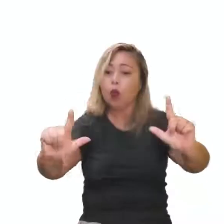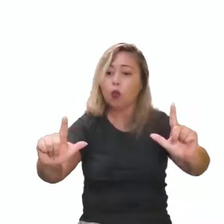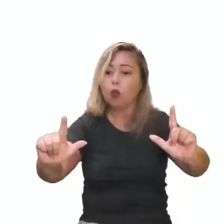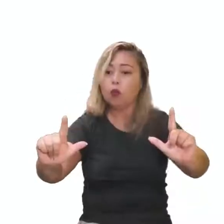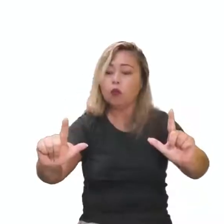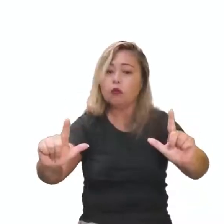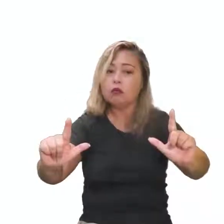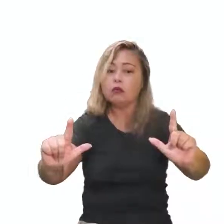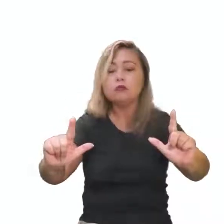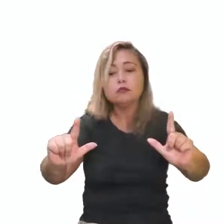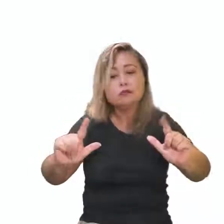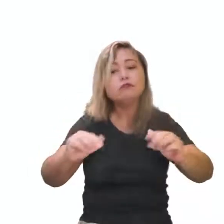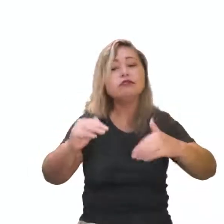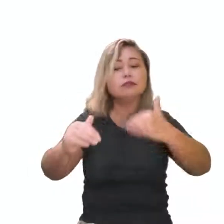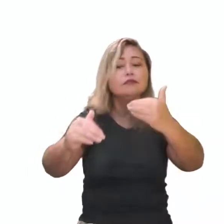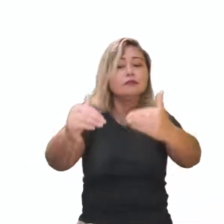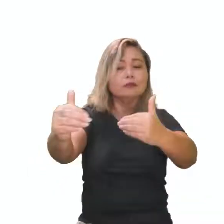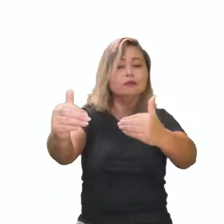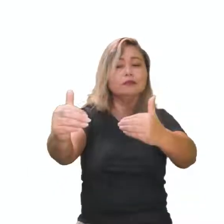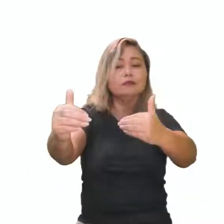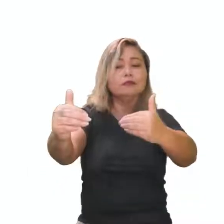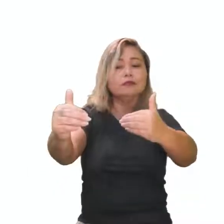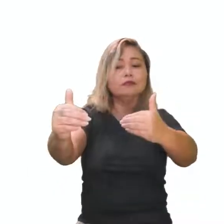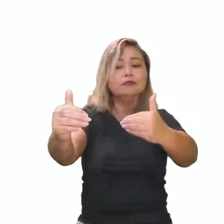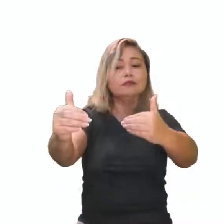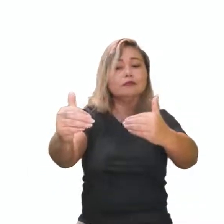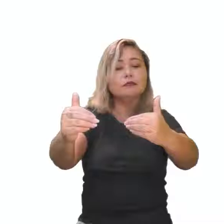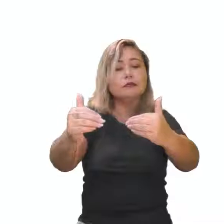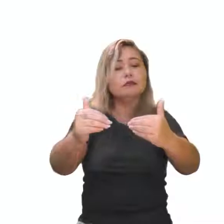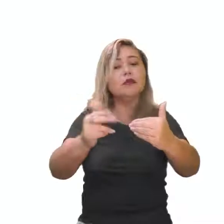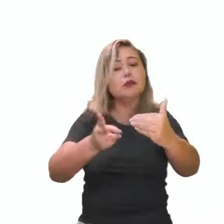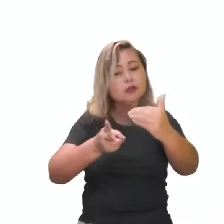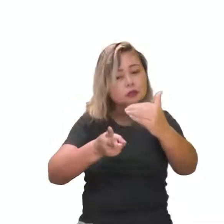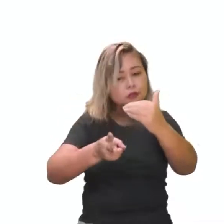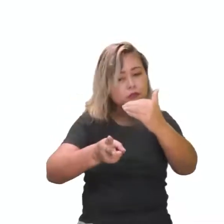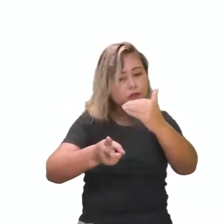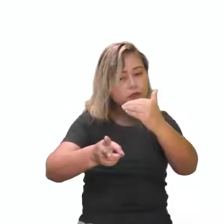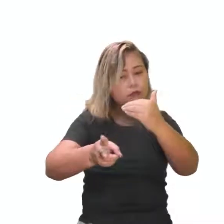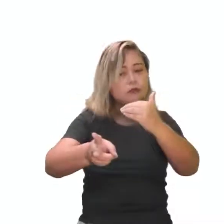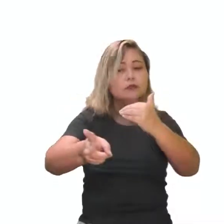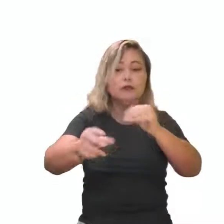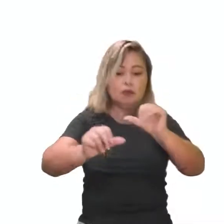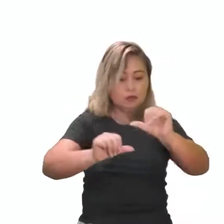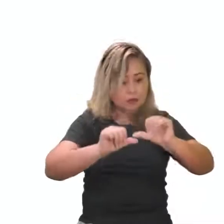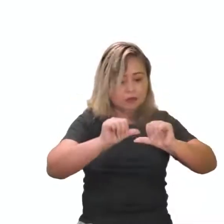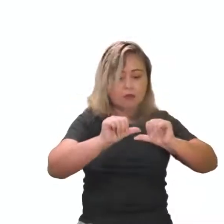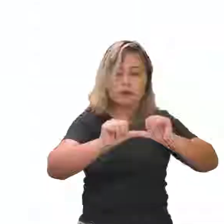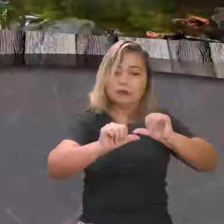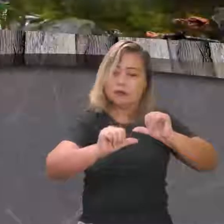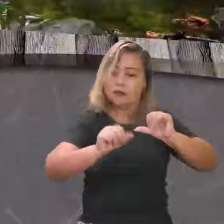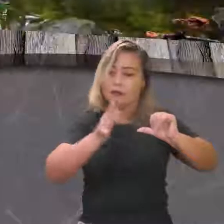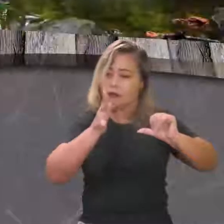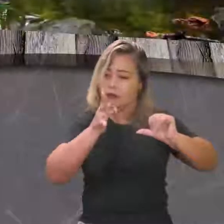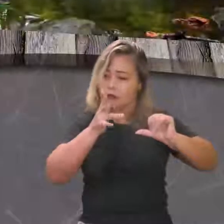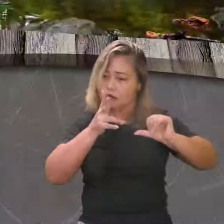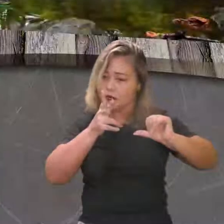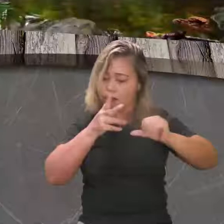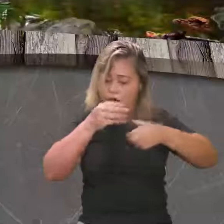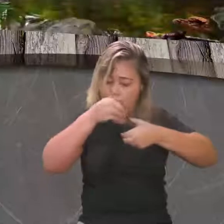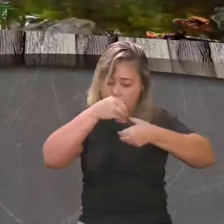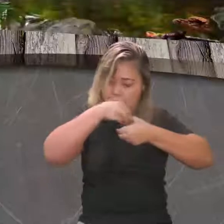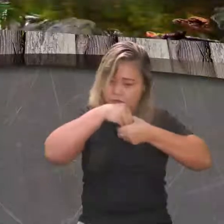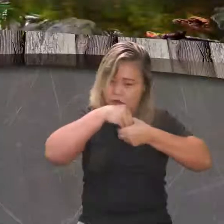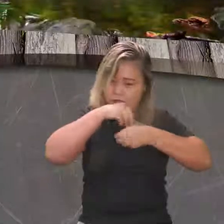gradual e progressivo. Ou seja, ele vai ser contínuo, essas mudanças vão acontecendo,